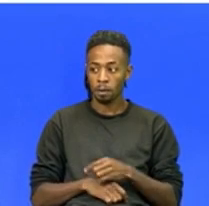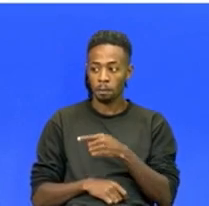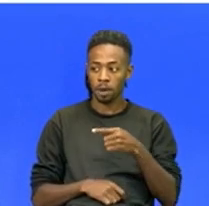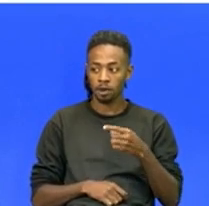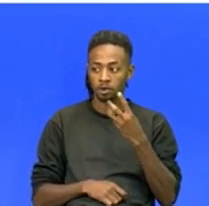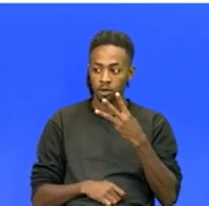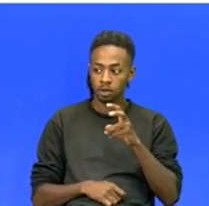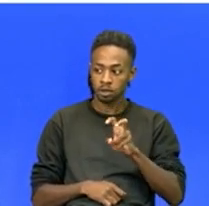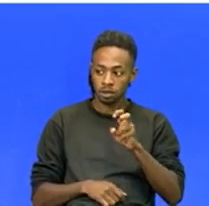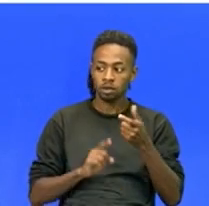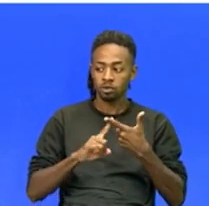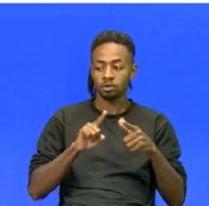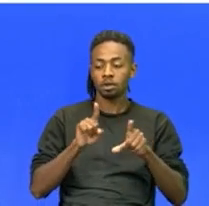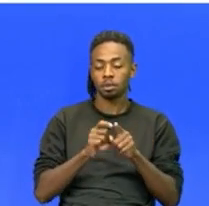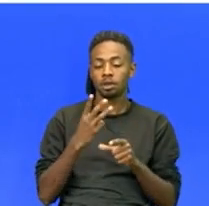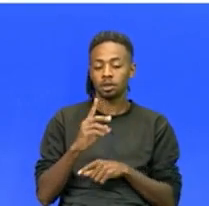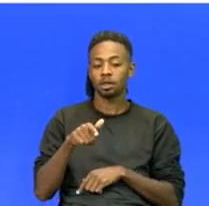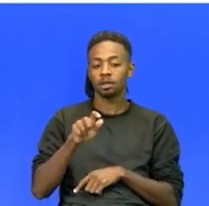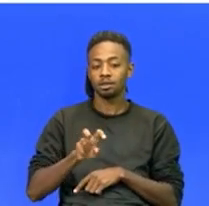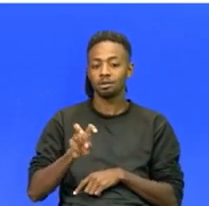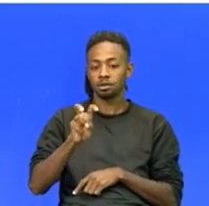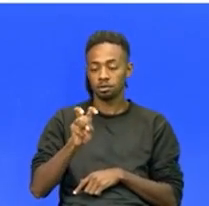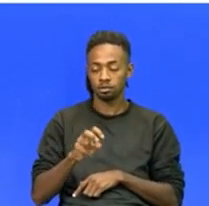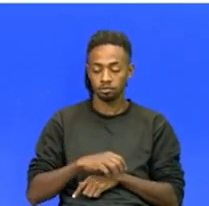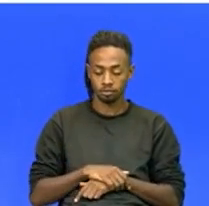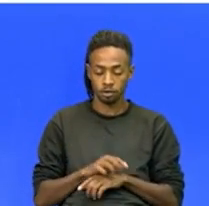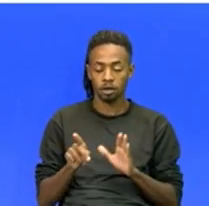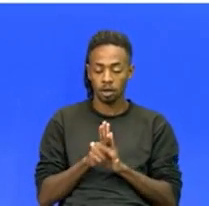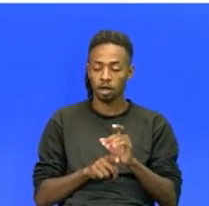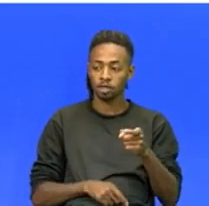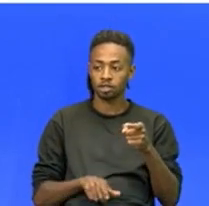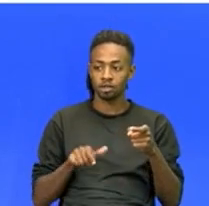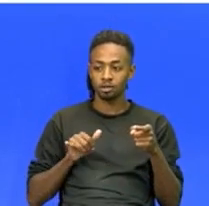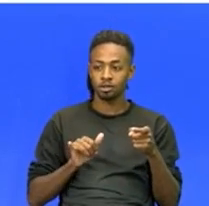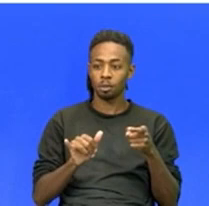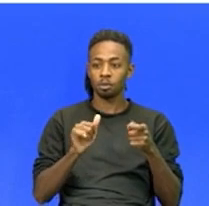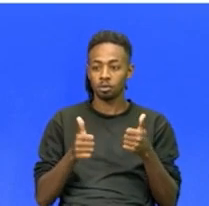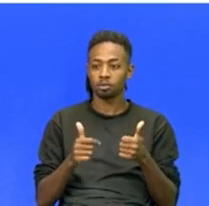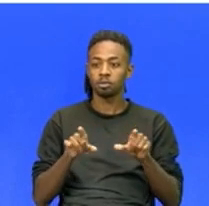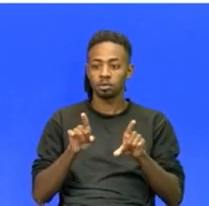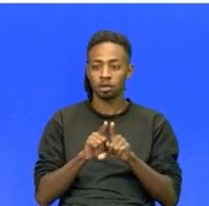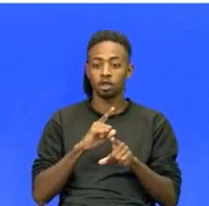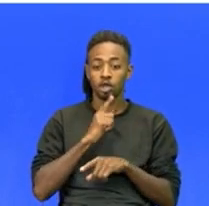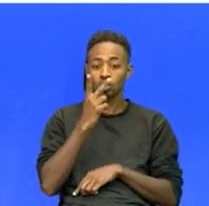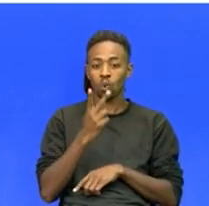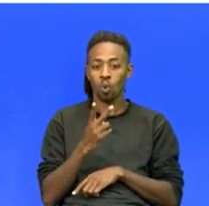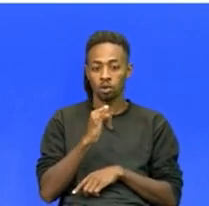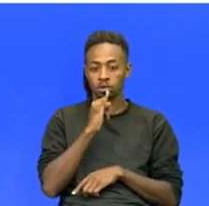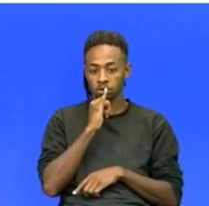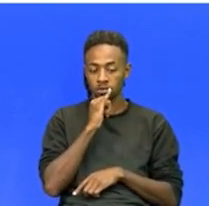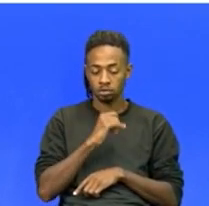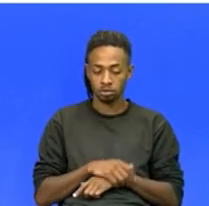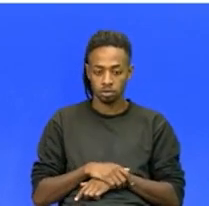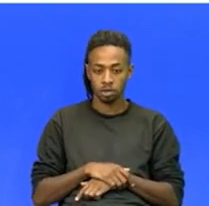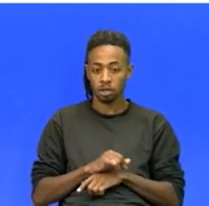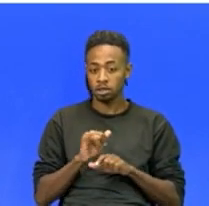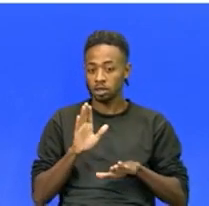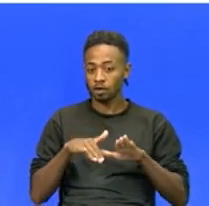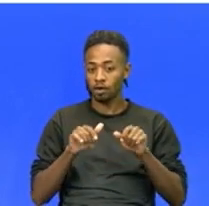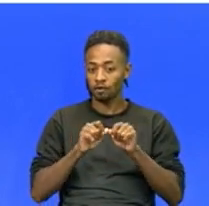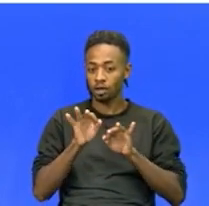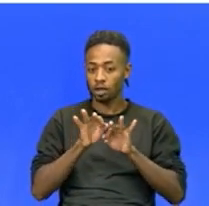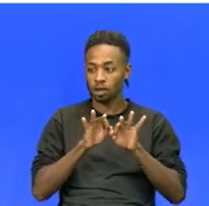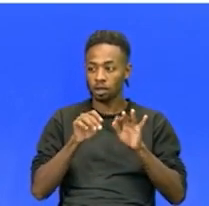e 5 e 3 e 5. São os pontos críticos de x e y. Só temos 2 pontos críticos. Então, se você traçar isso no